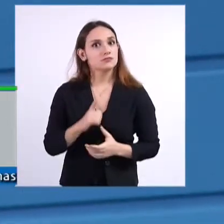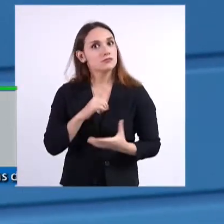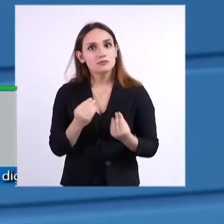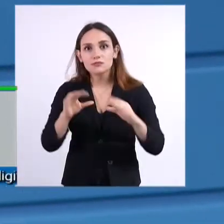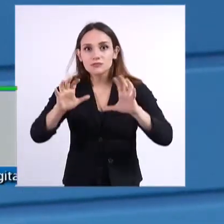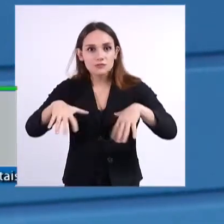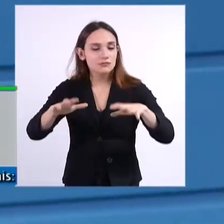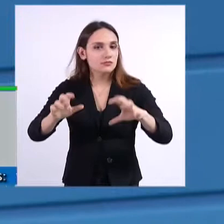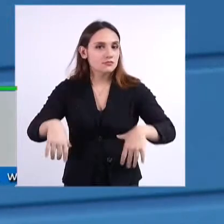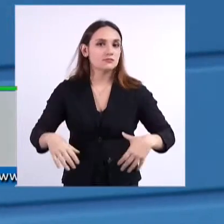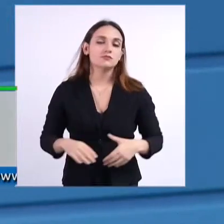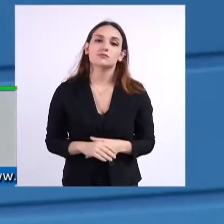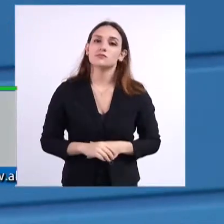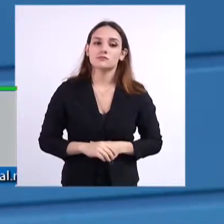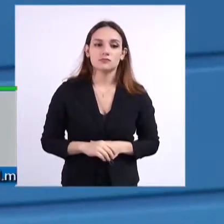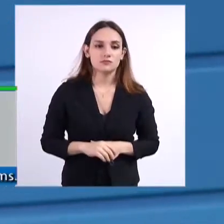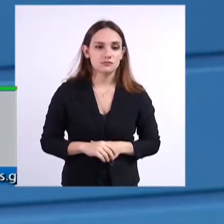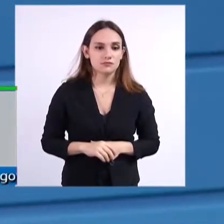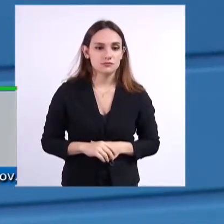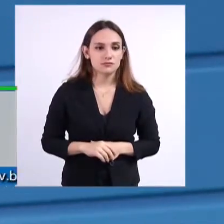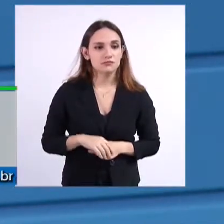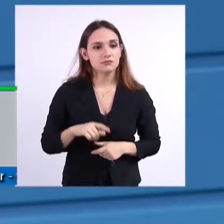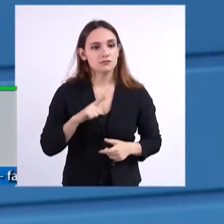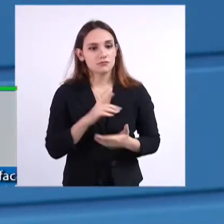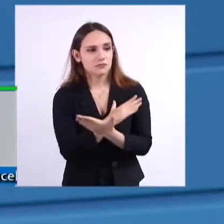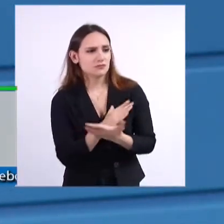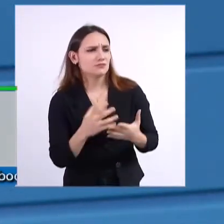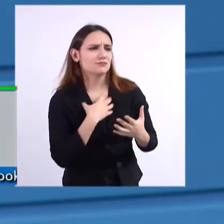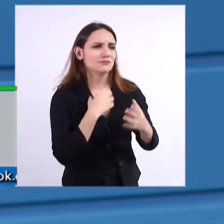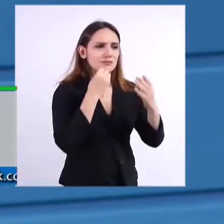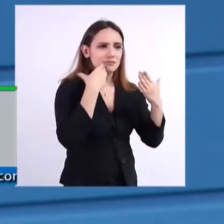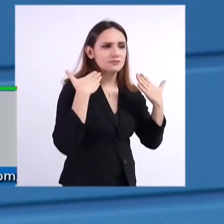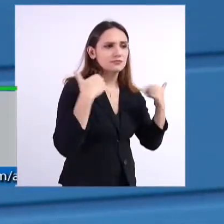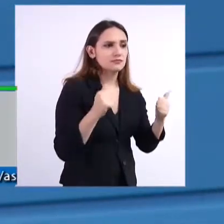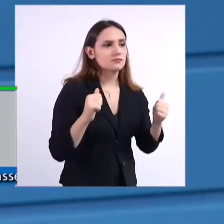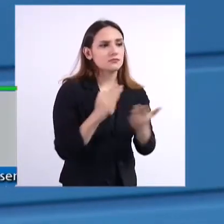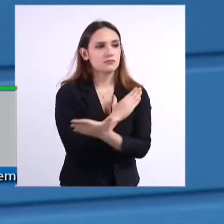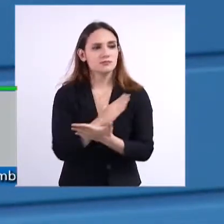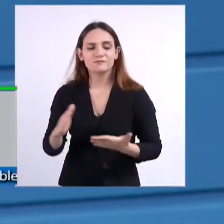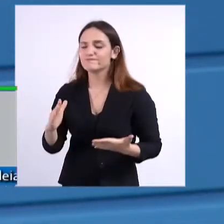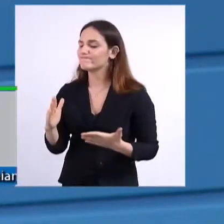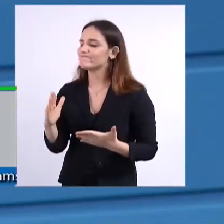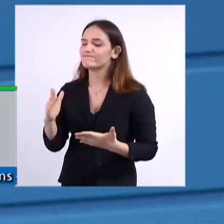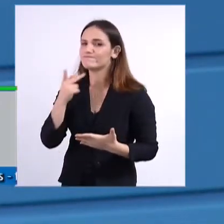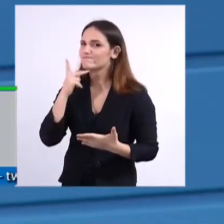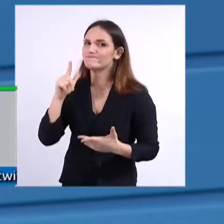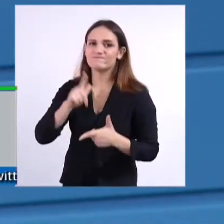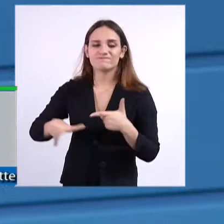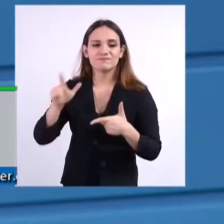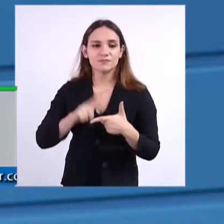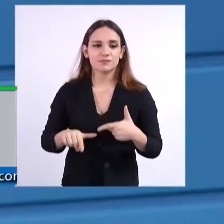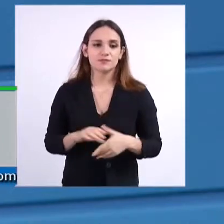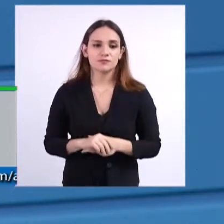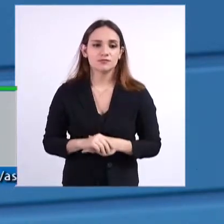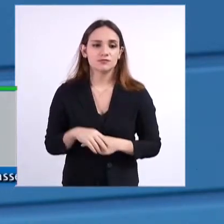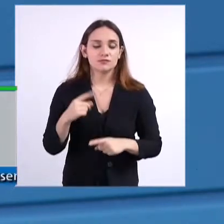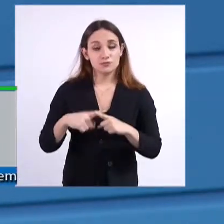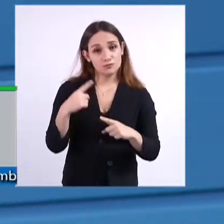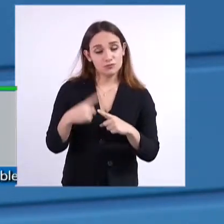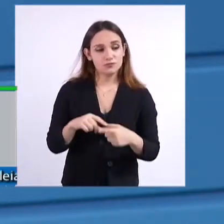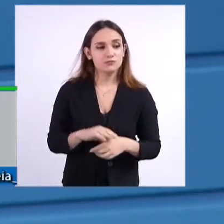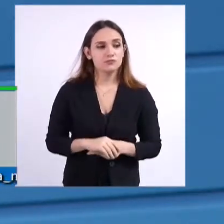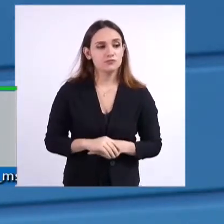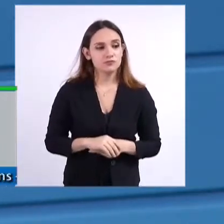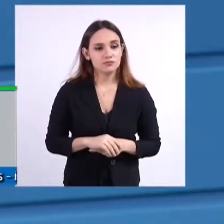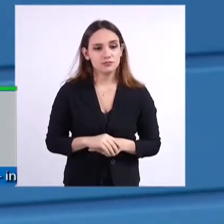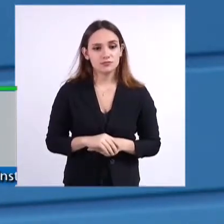quantidade de chuvas, que para uns é muito boa e para outros tem causado problemas nas cidades, por causa